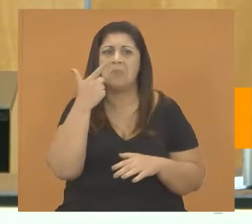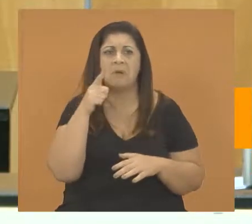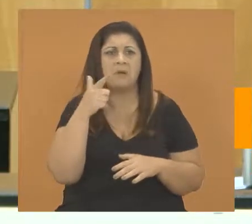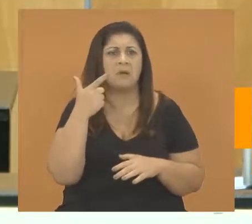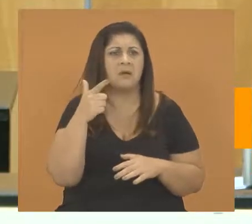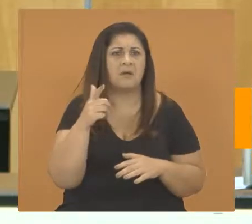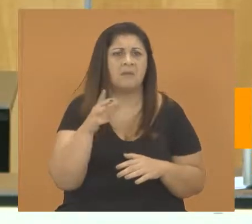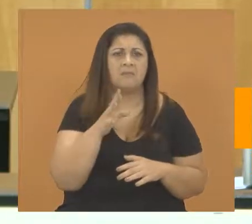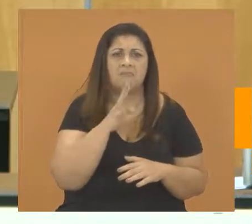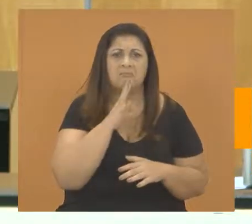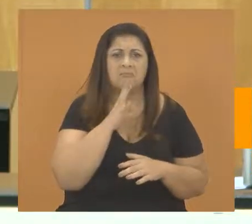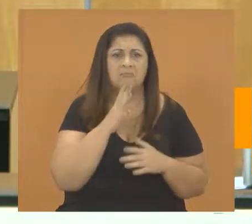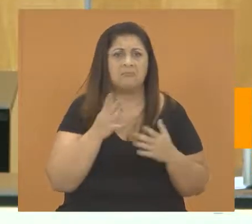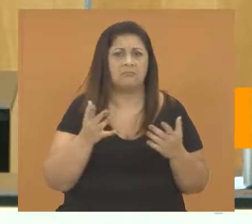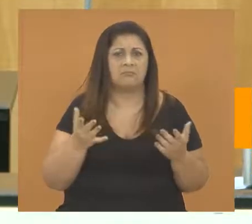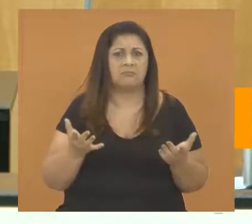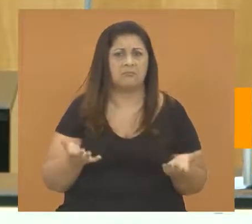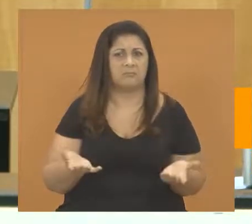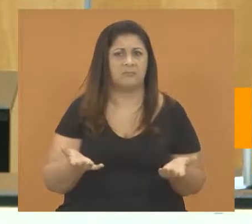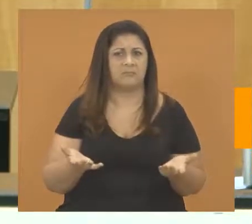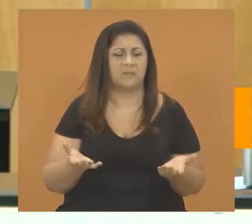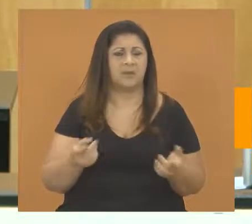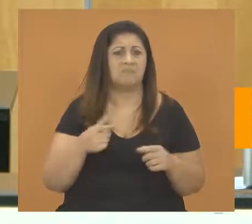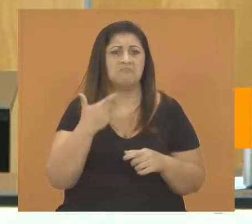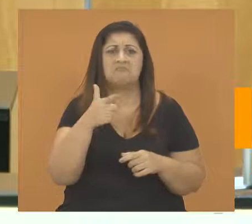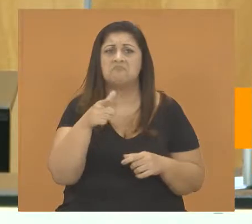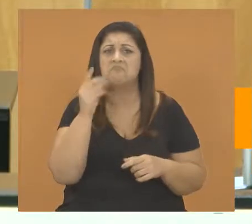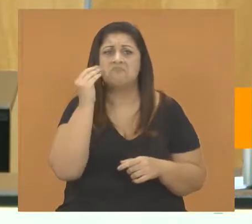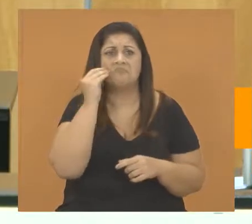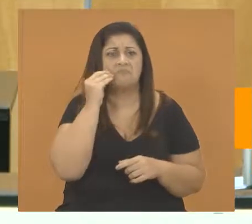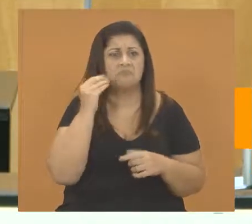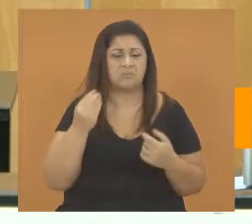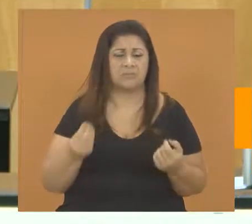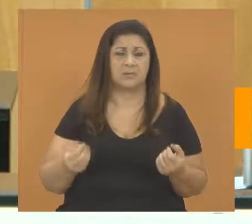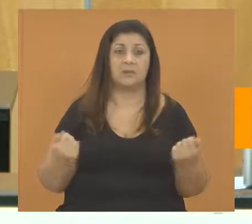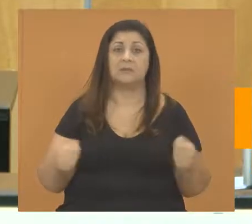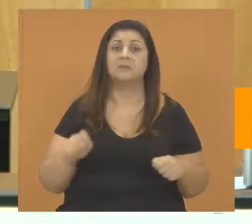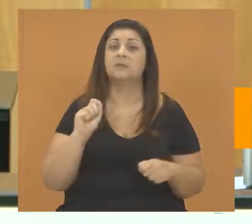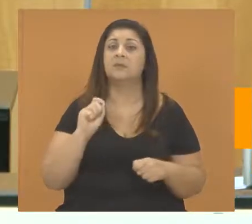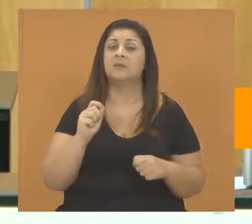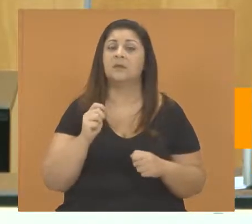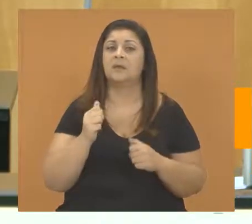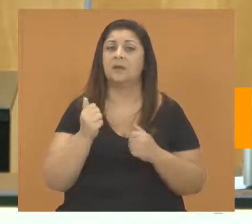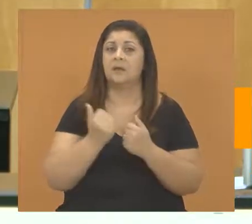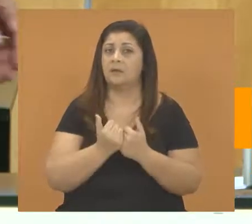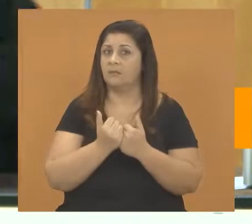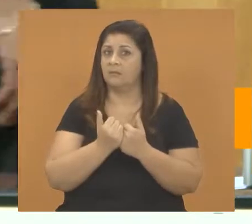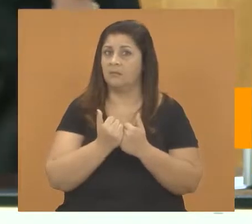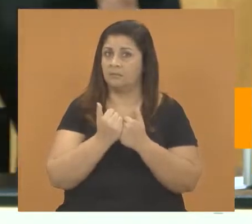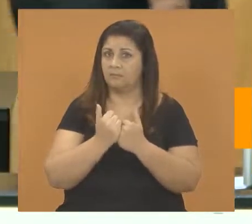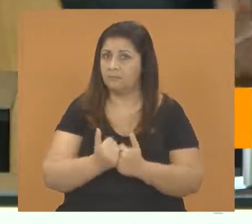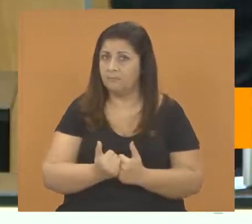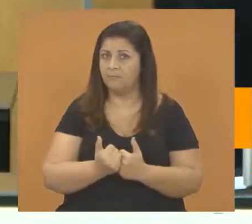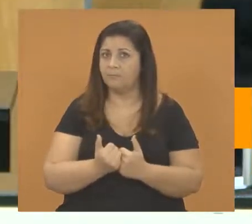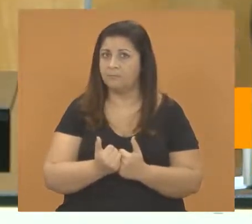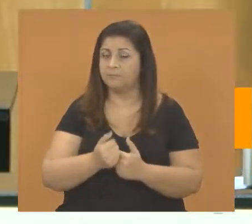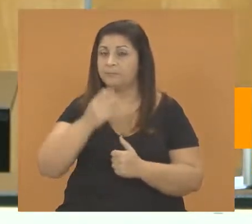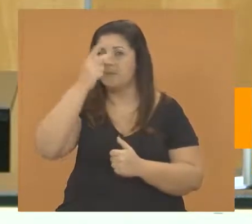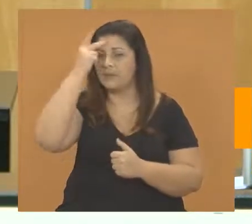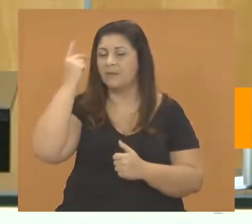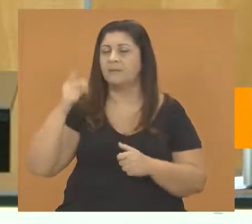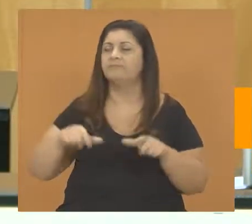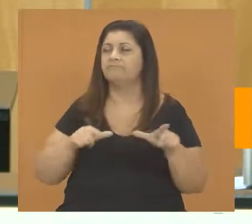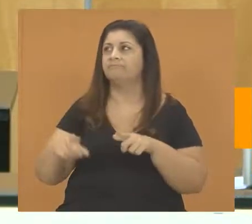pública é ele precisa muito do apoio e do do funcionário que está ali há muito